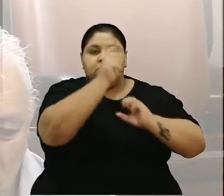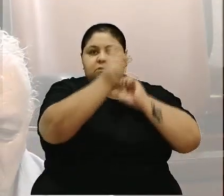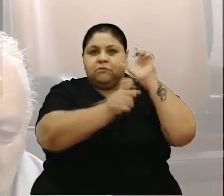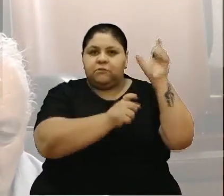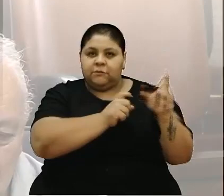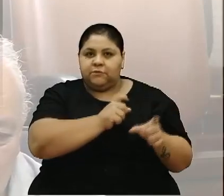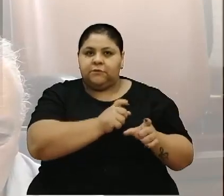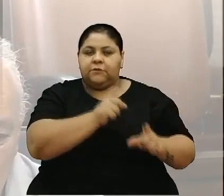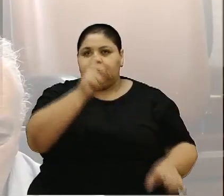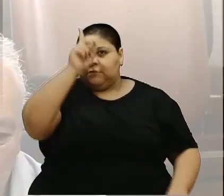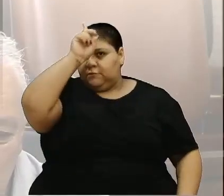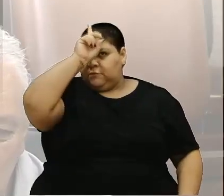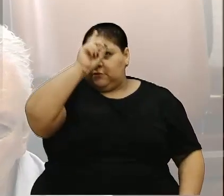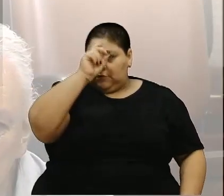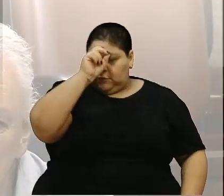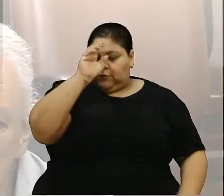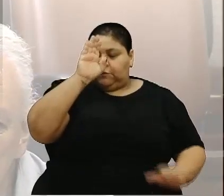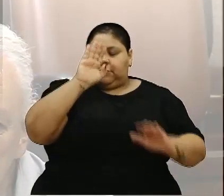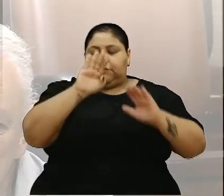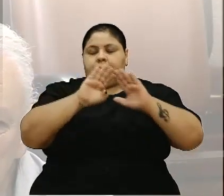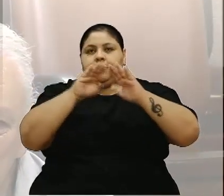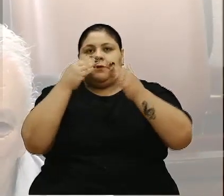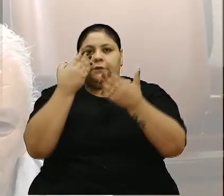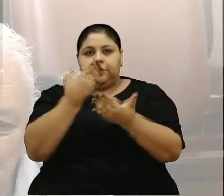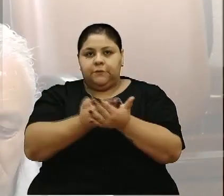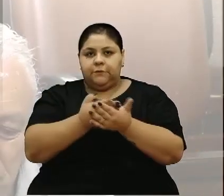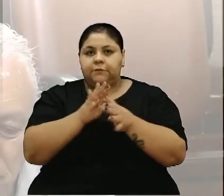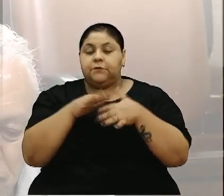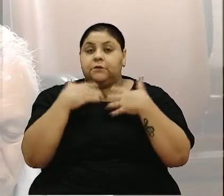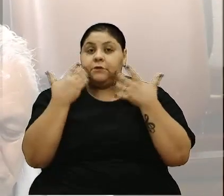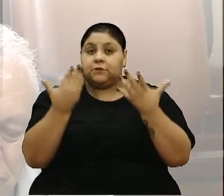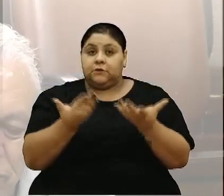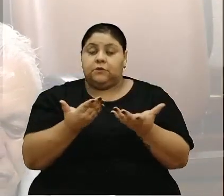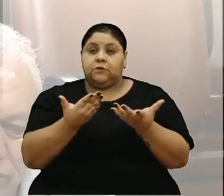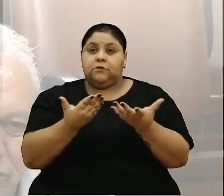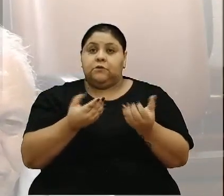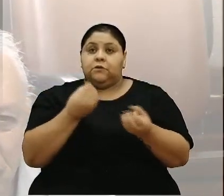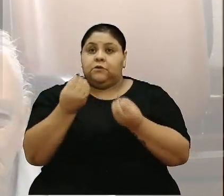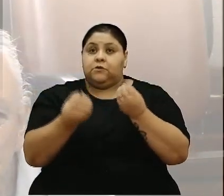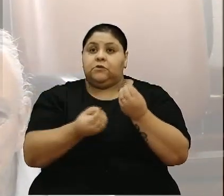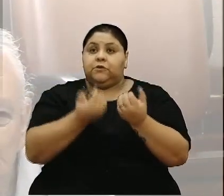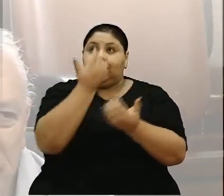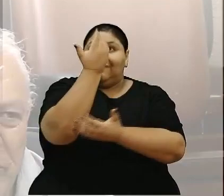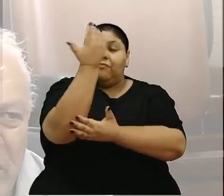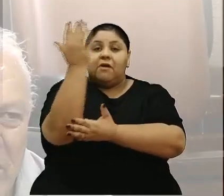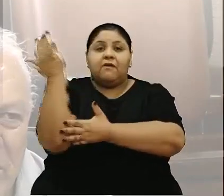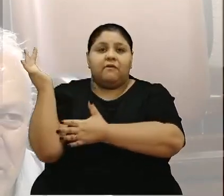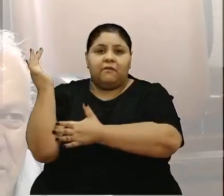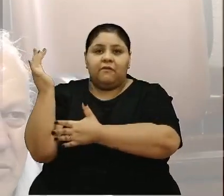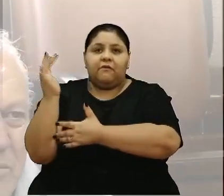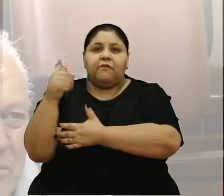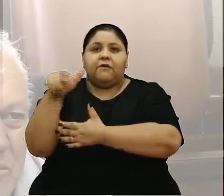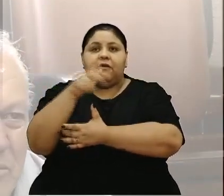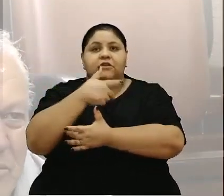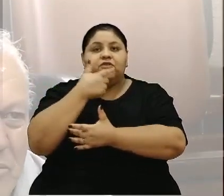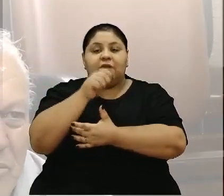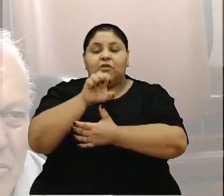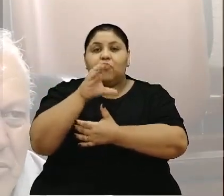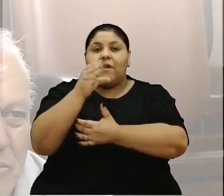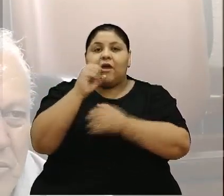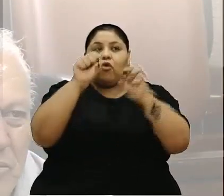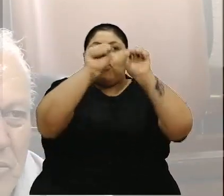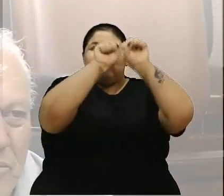os hospitais, escolas. Então, quando a gente trata da questão do meio ambiente, a gente trata no ecossistema no